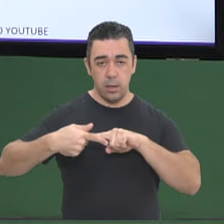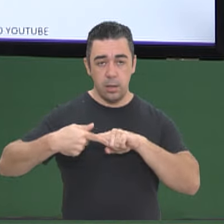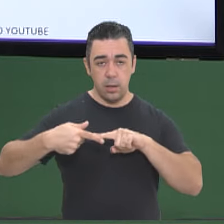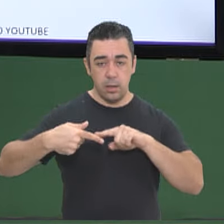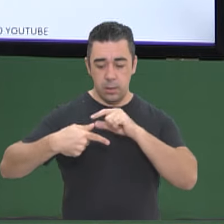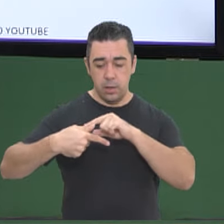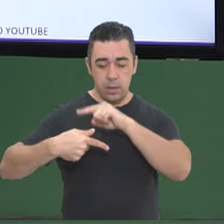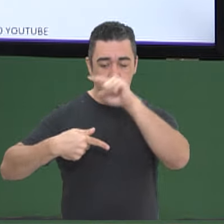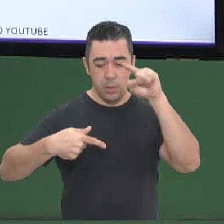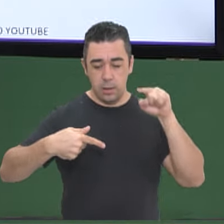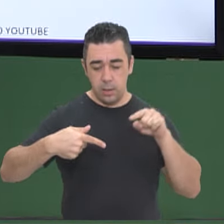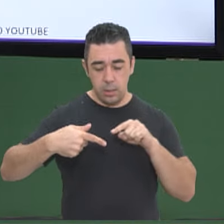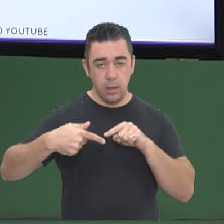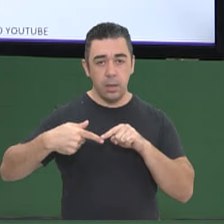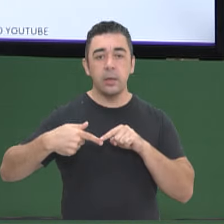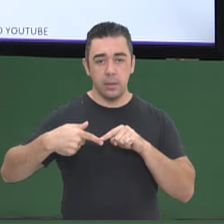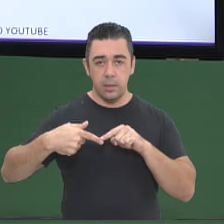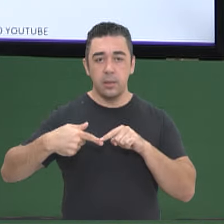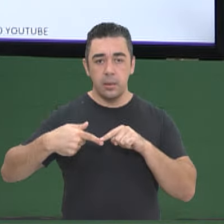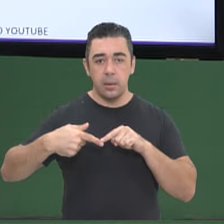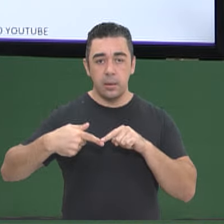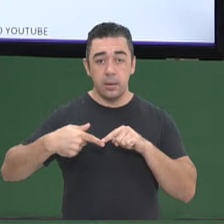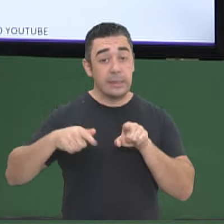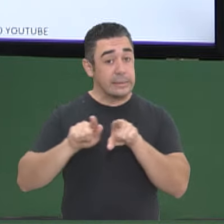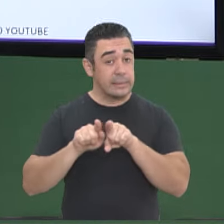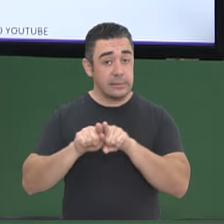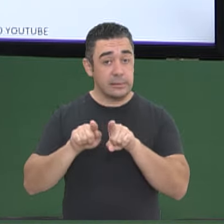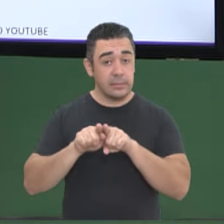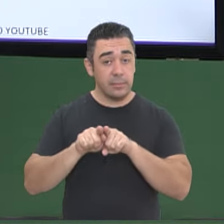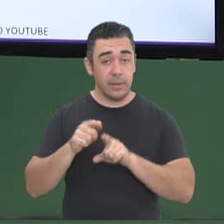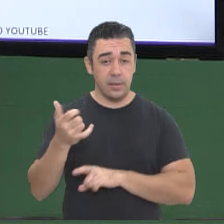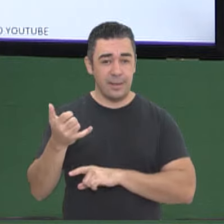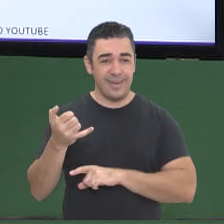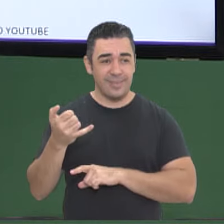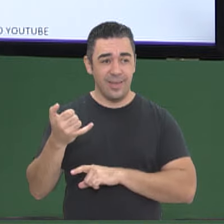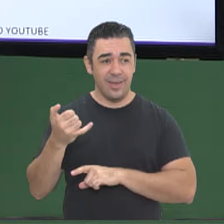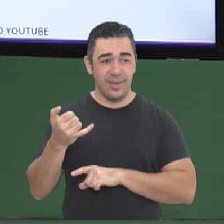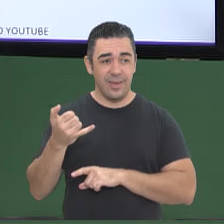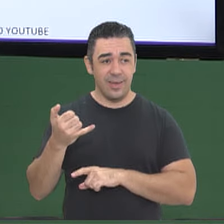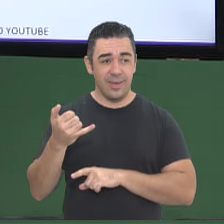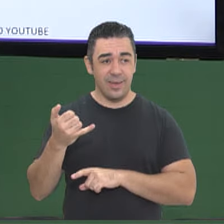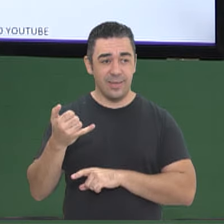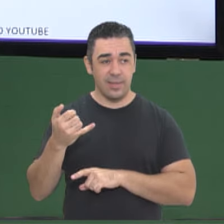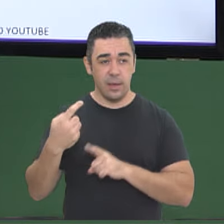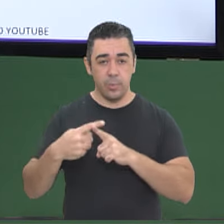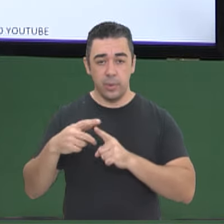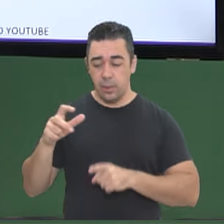de pegar a raquete, tá? Nós temos a caneta, né, como o nome